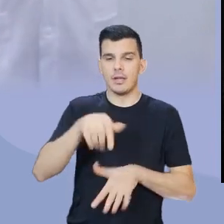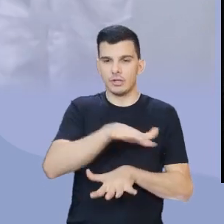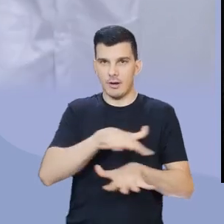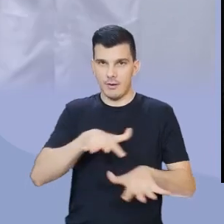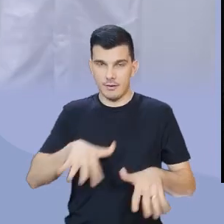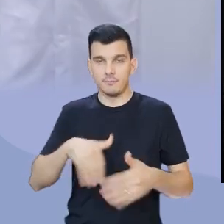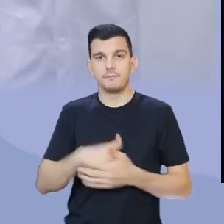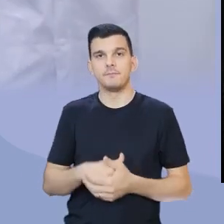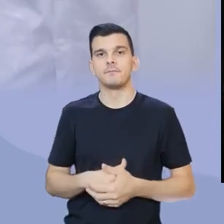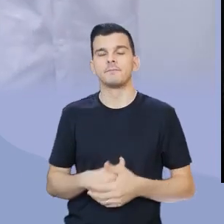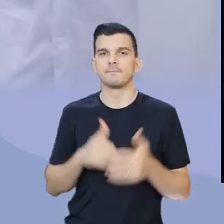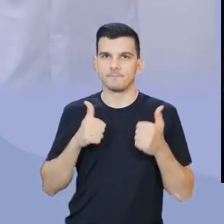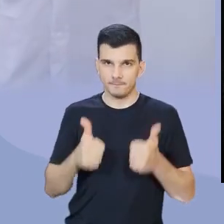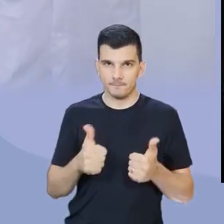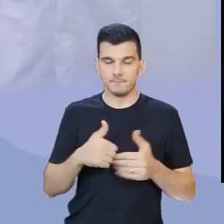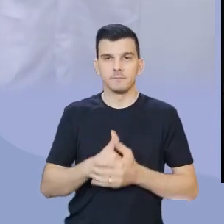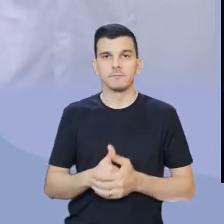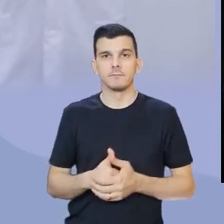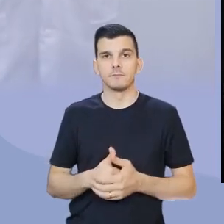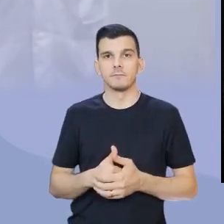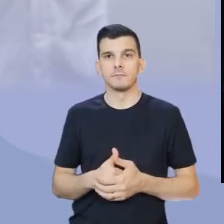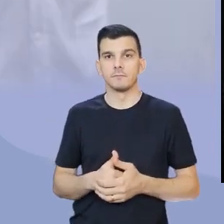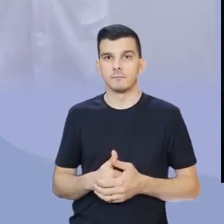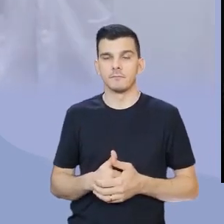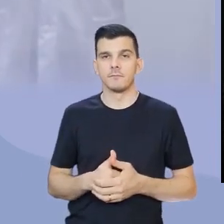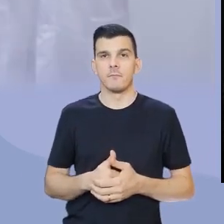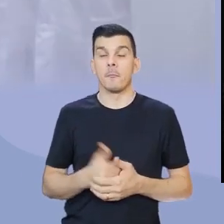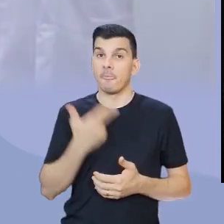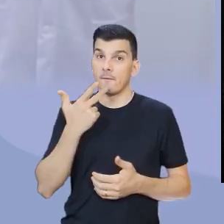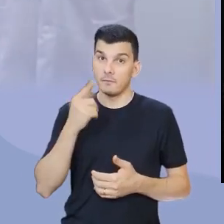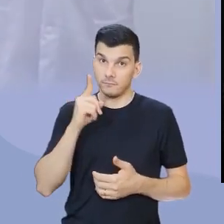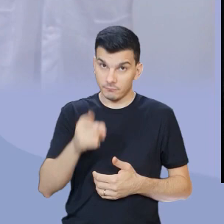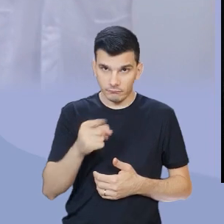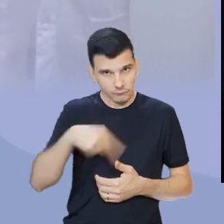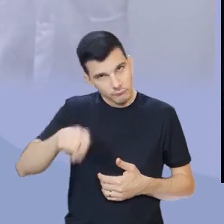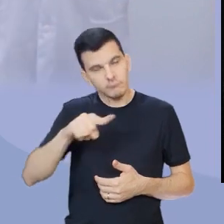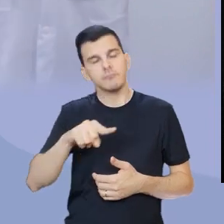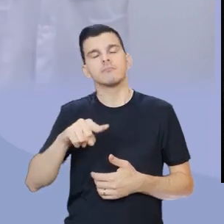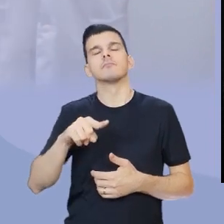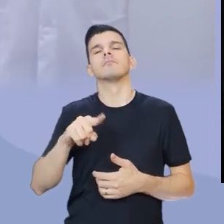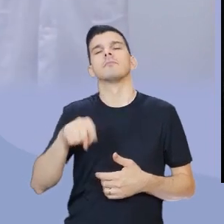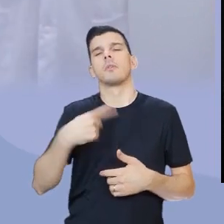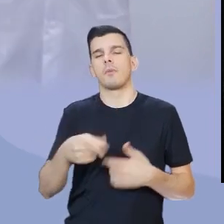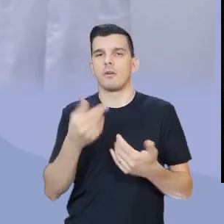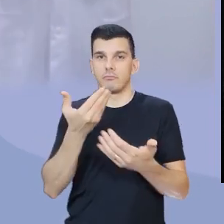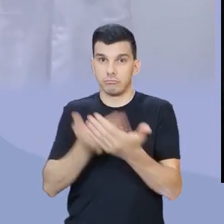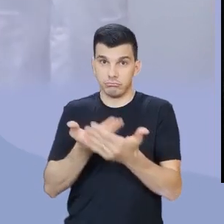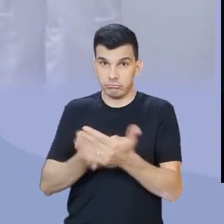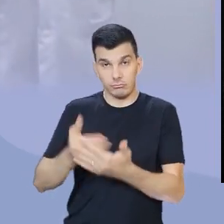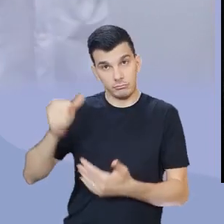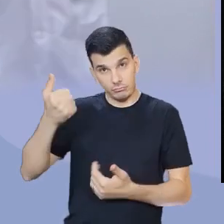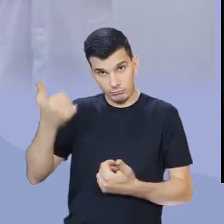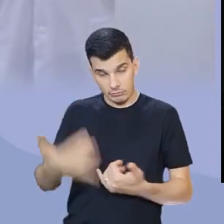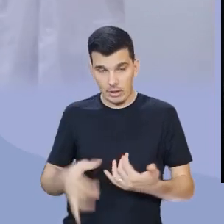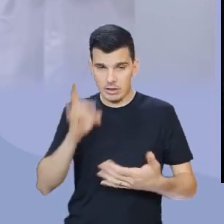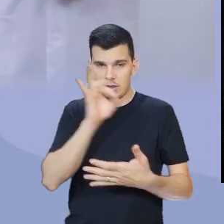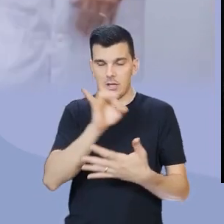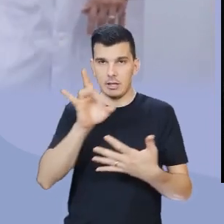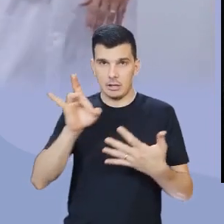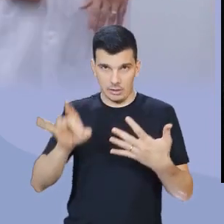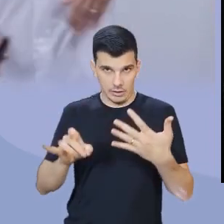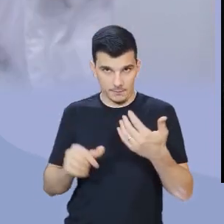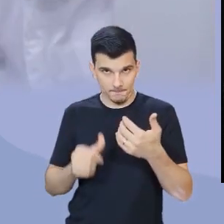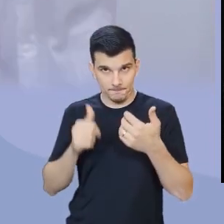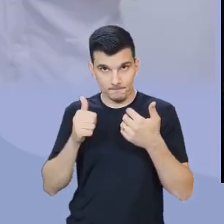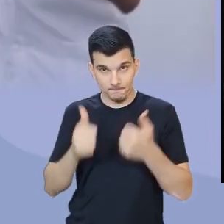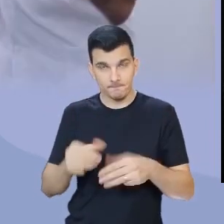competências matemáticas. Beleza? Eu vou dizer as 7 aqui para você e nós vamos resolver uma questão dentro de cada uma das 7